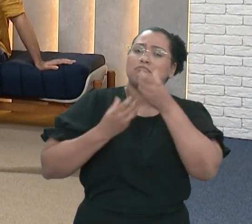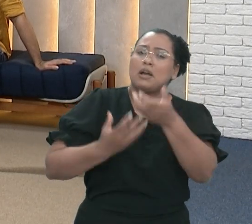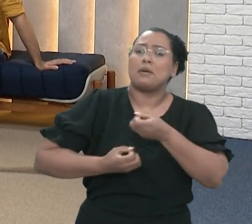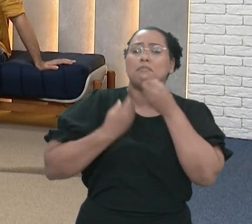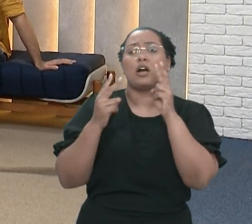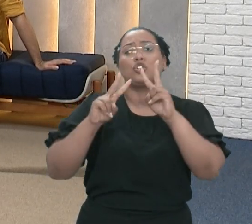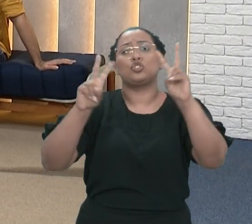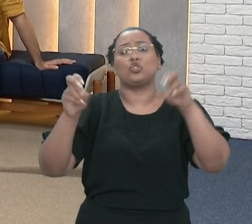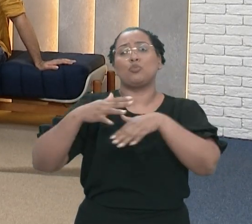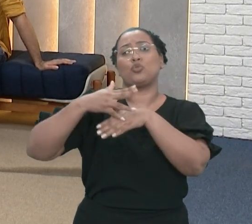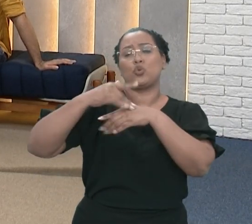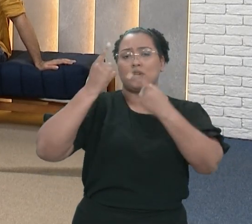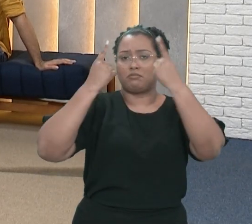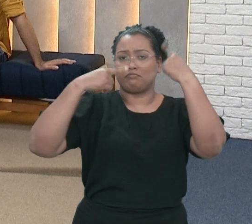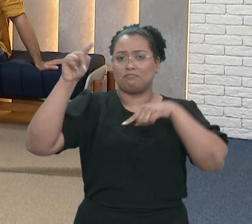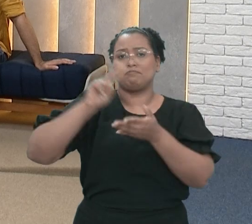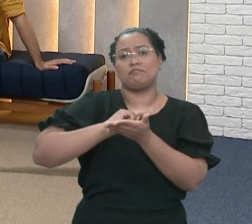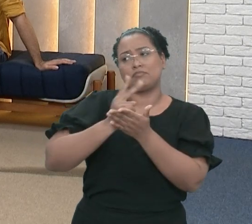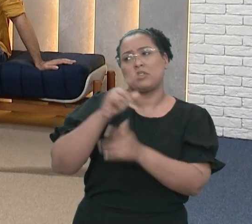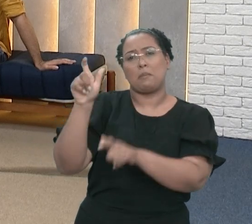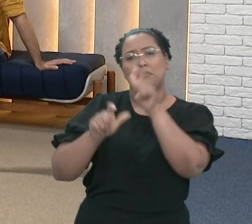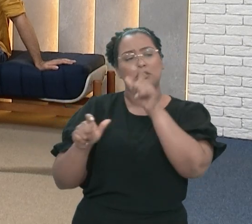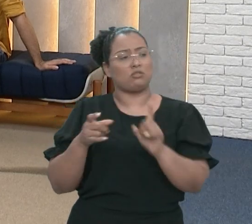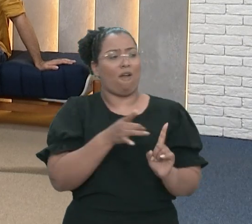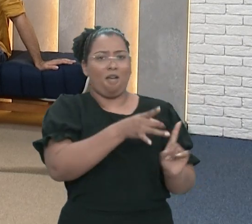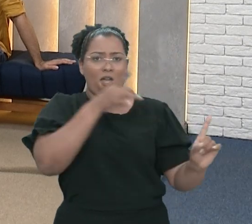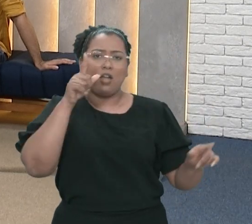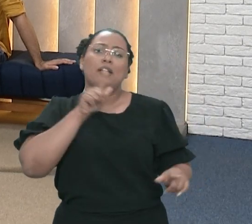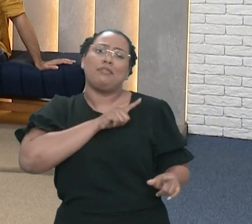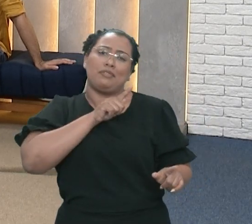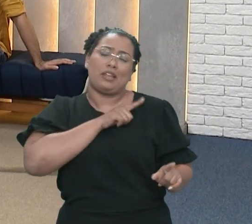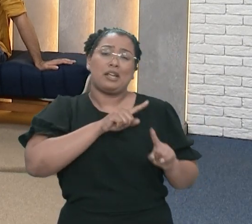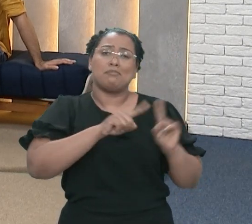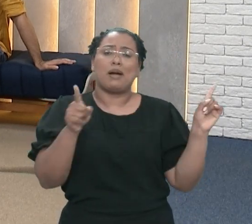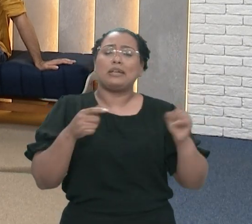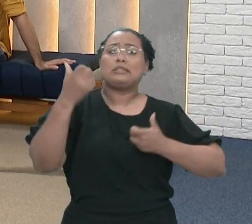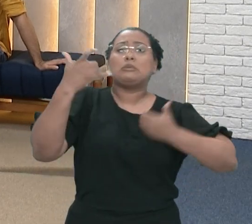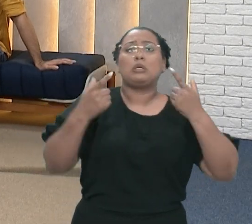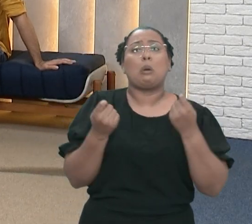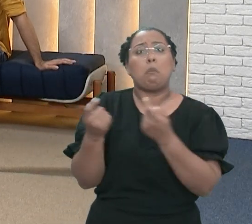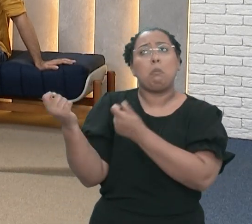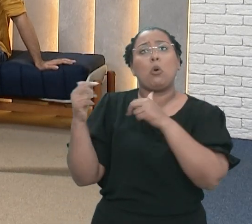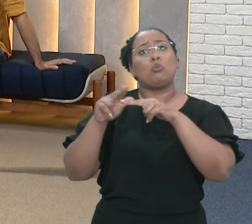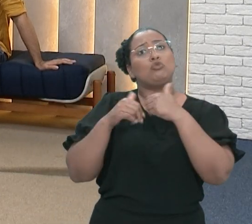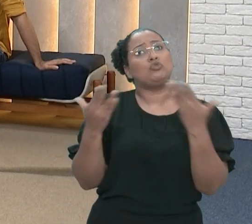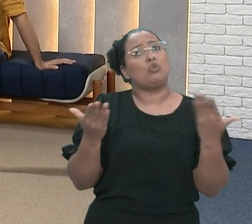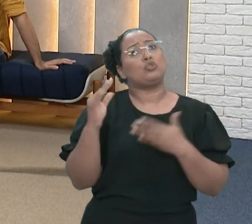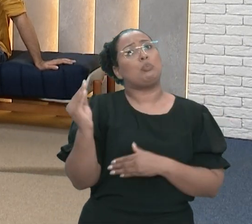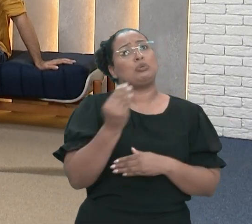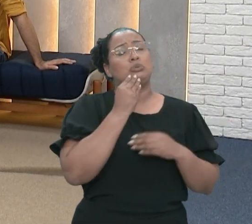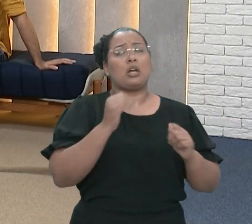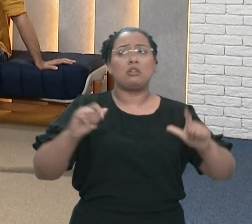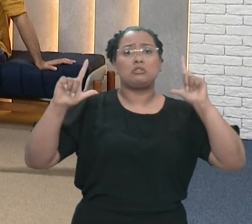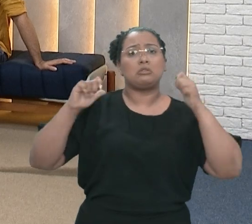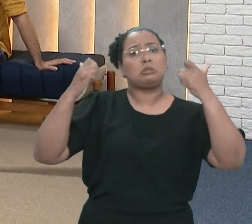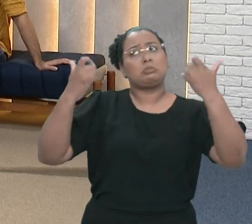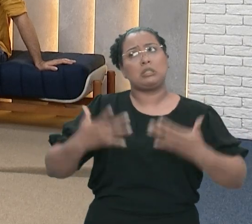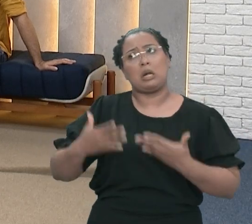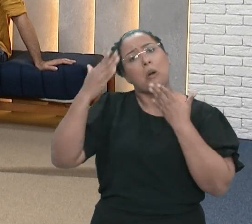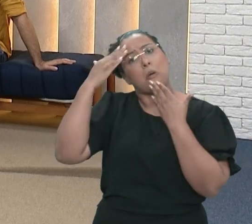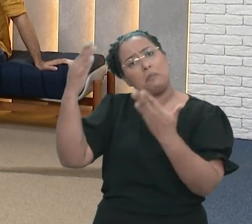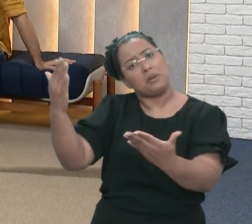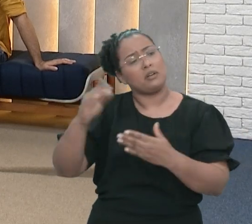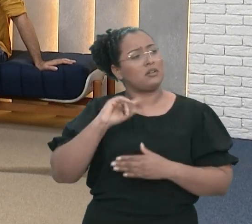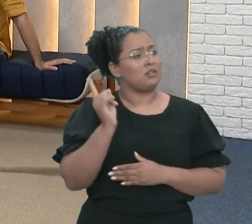epilepsia, muito estigmatizada e pouco falada. Então, parabéns também pela pauta. Muito estigmatizada mesmo. E a gente é